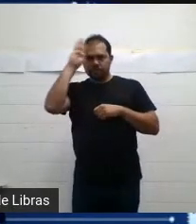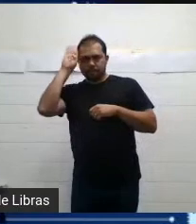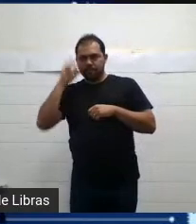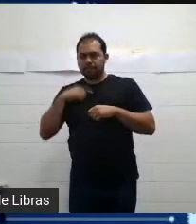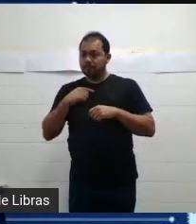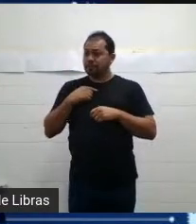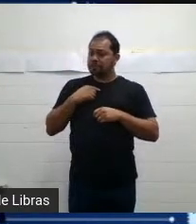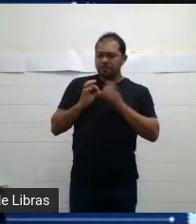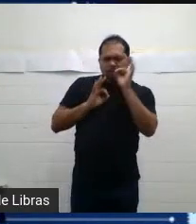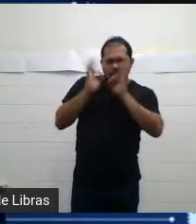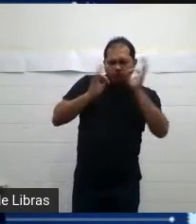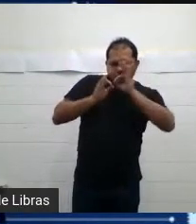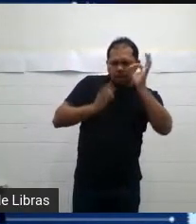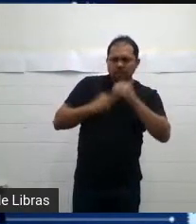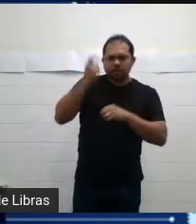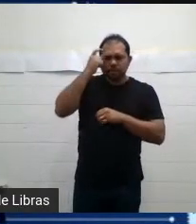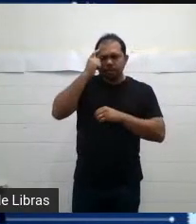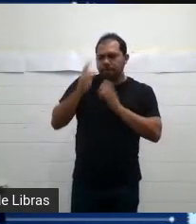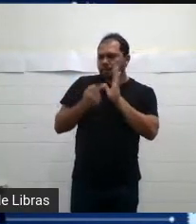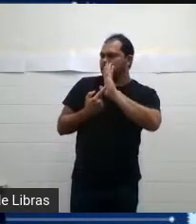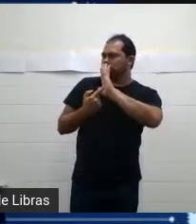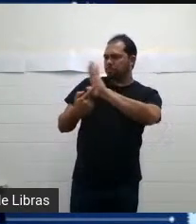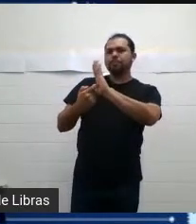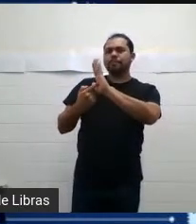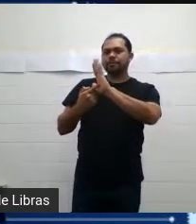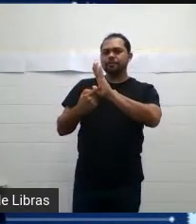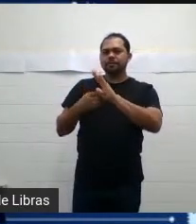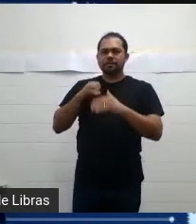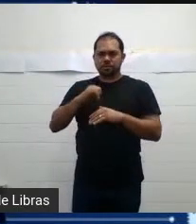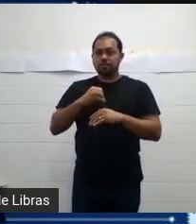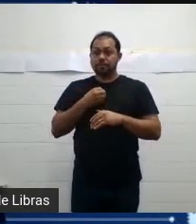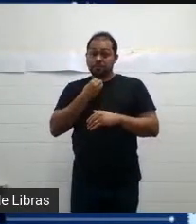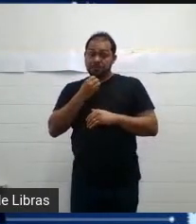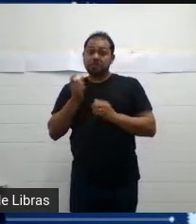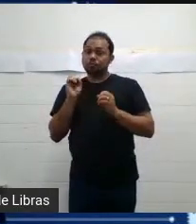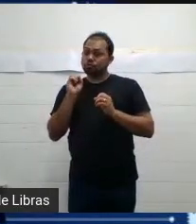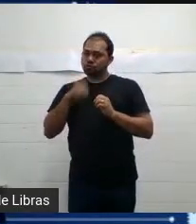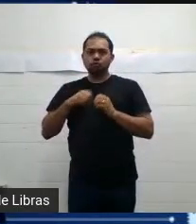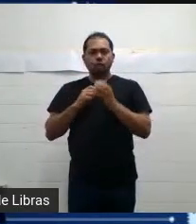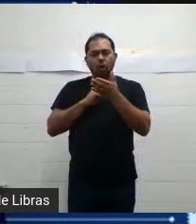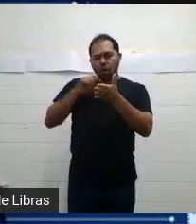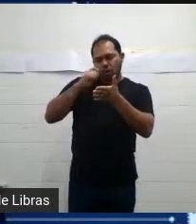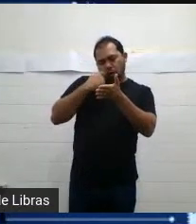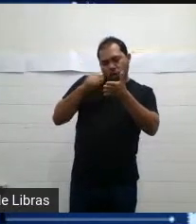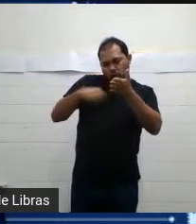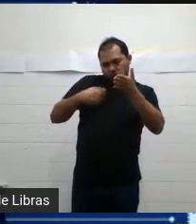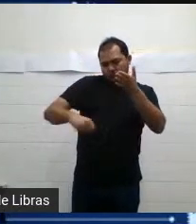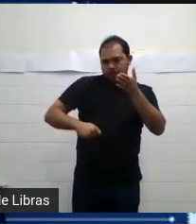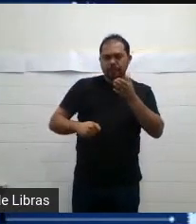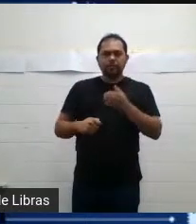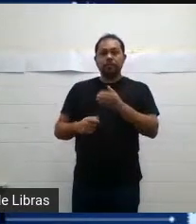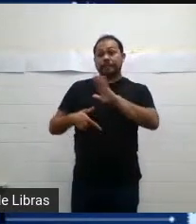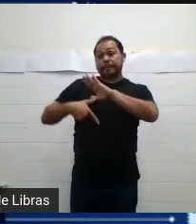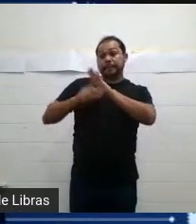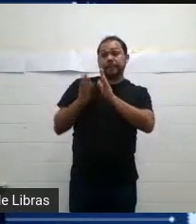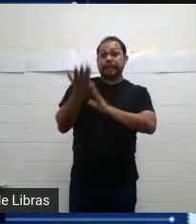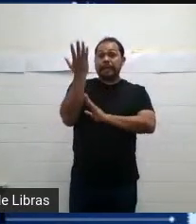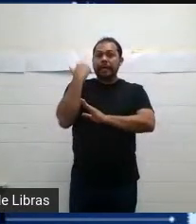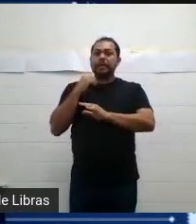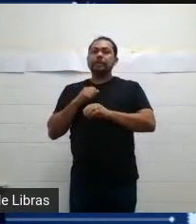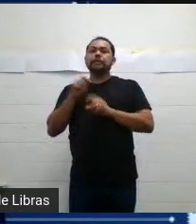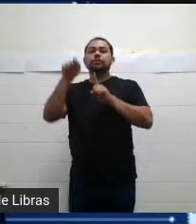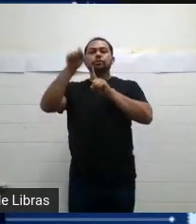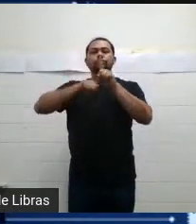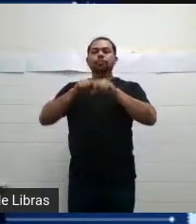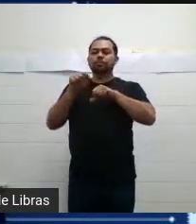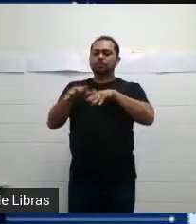E aí, se fosse assim, até antes de setembro, o trabalho estaria pronto. Mas, além da dissertação, a